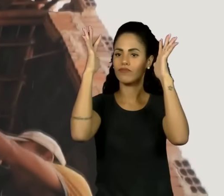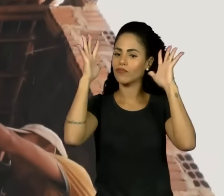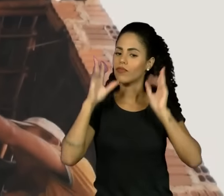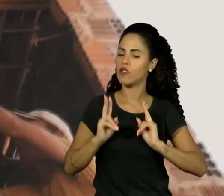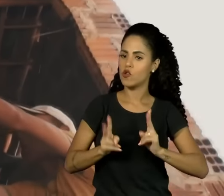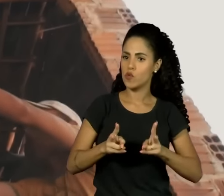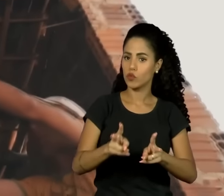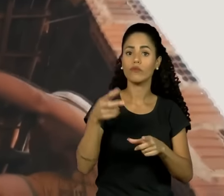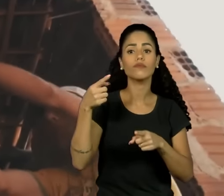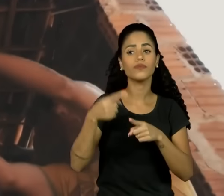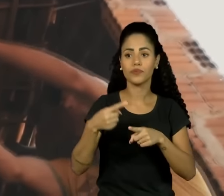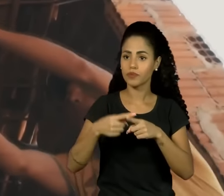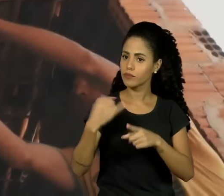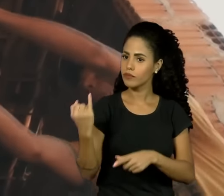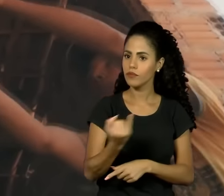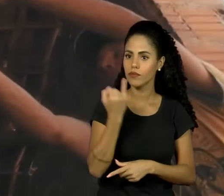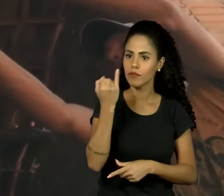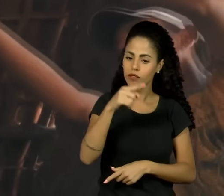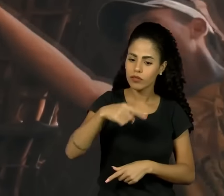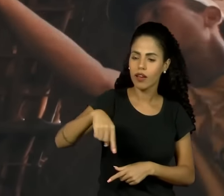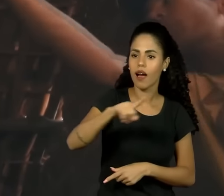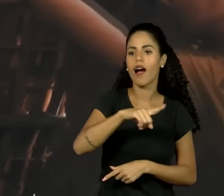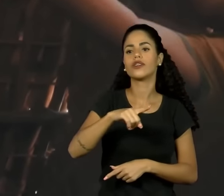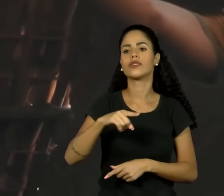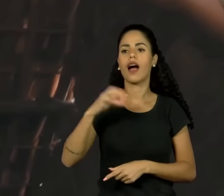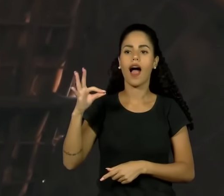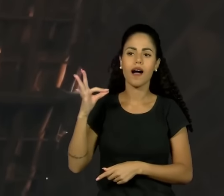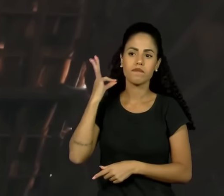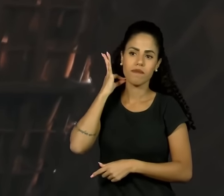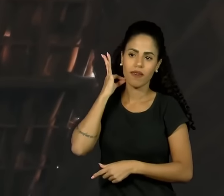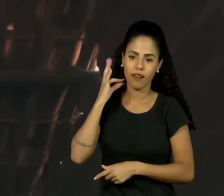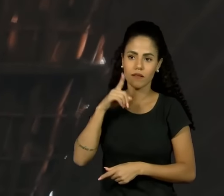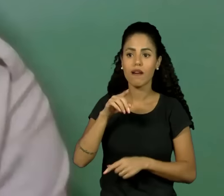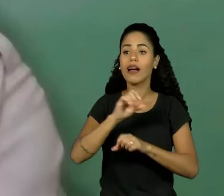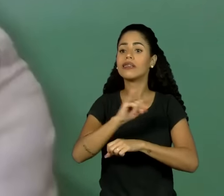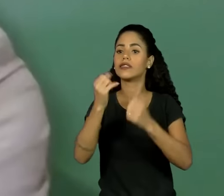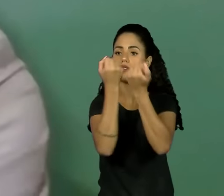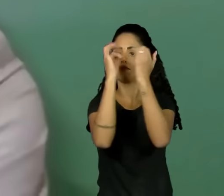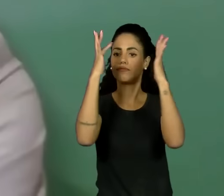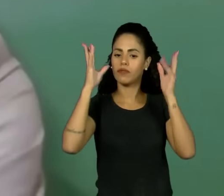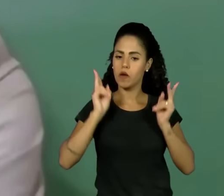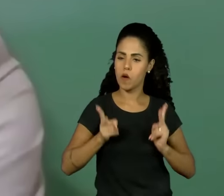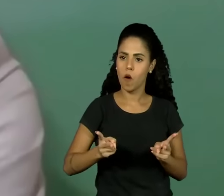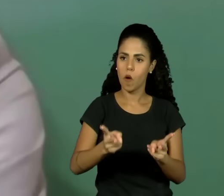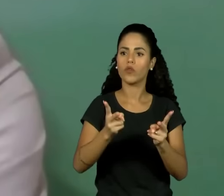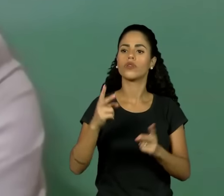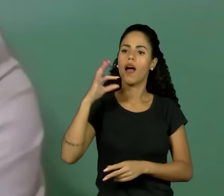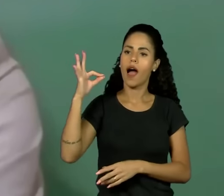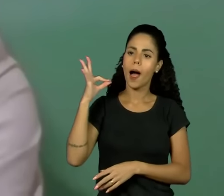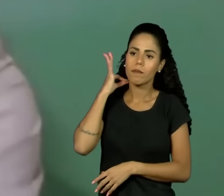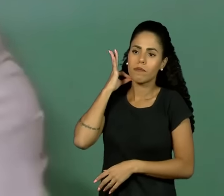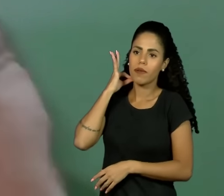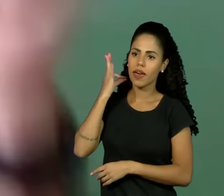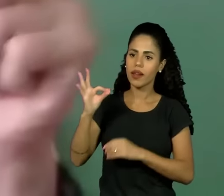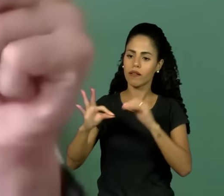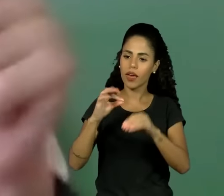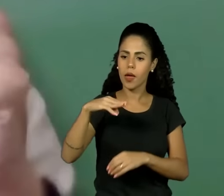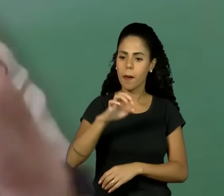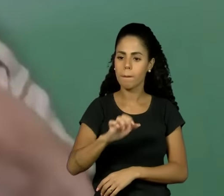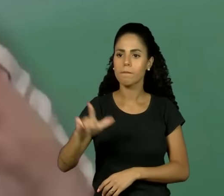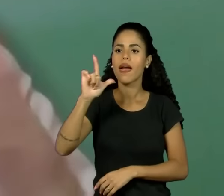né? Porque é o pasto apícola daquelas abelhas. Então, se ele mantém a floresta em pé, ele consegue fazer com que a abelha produza mais mel. E esse